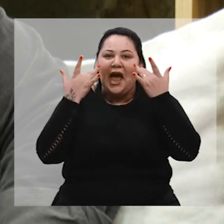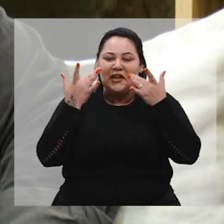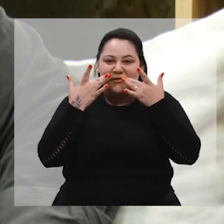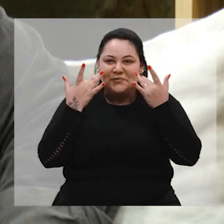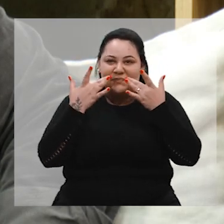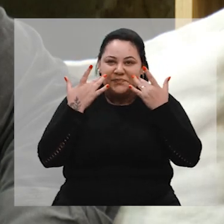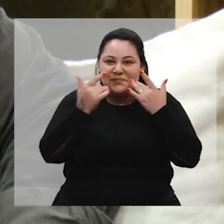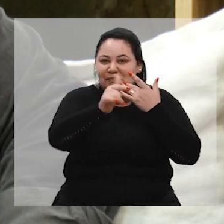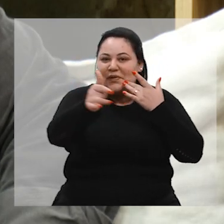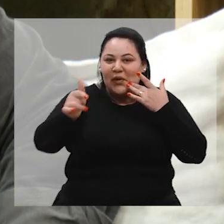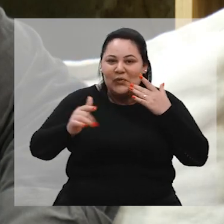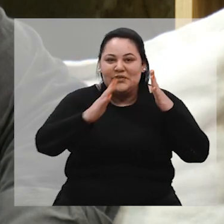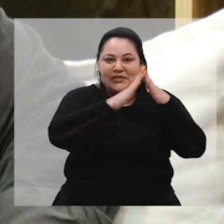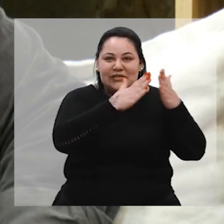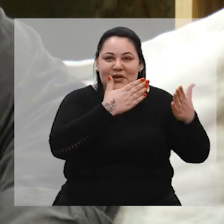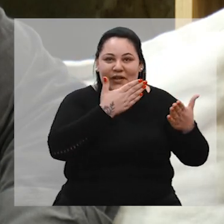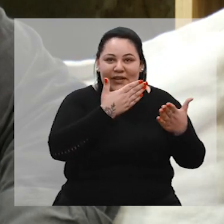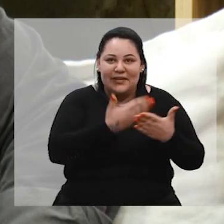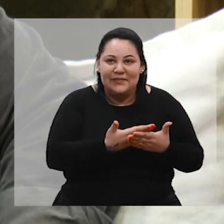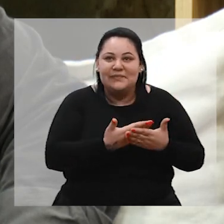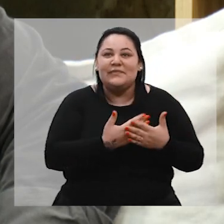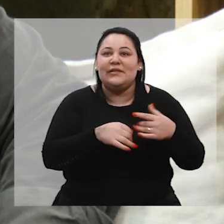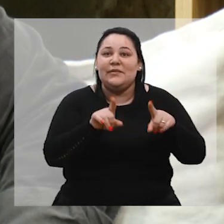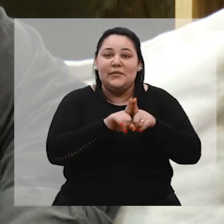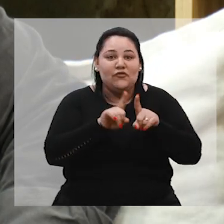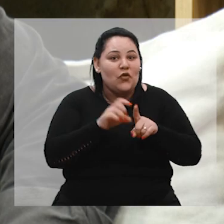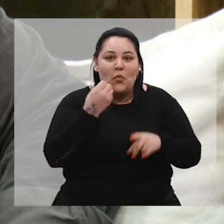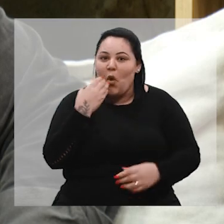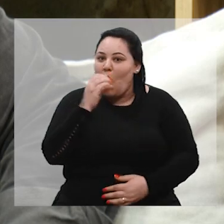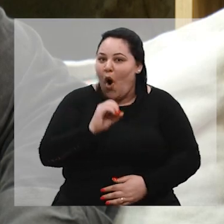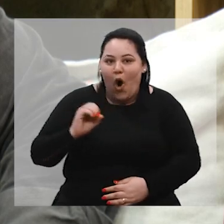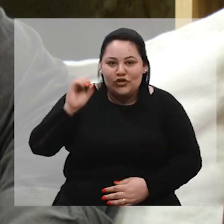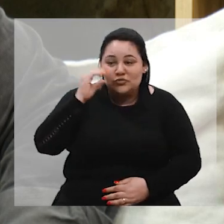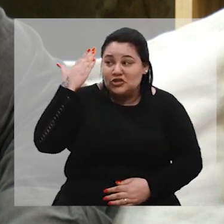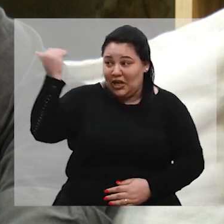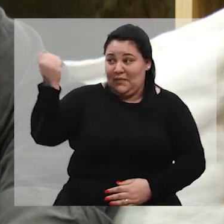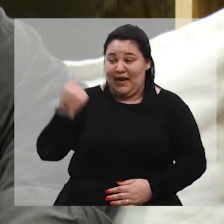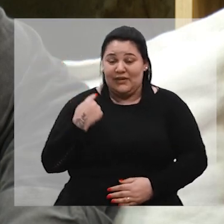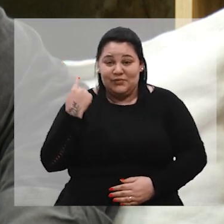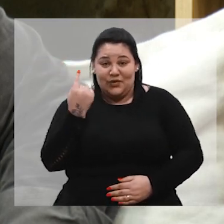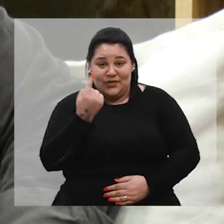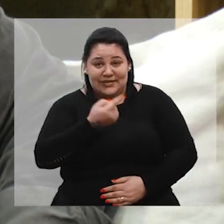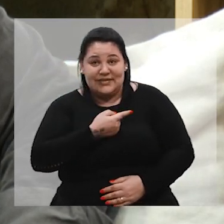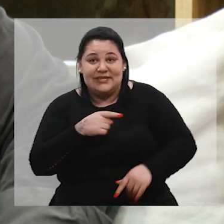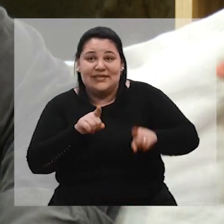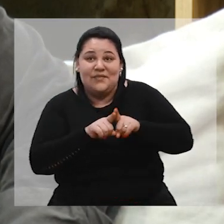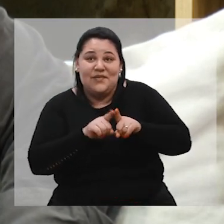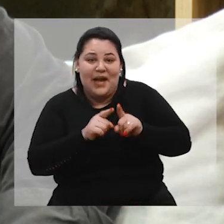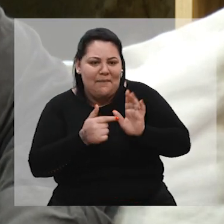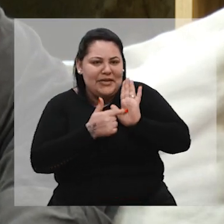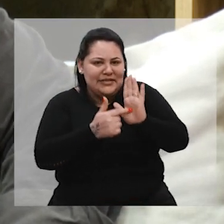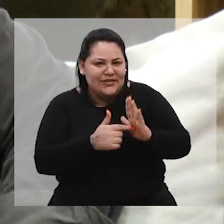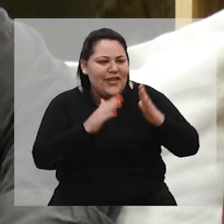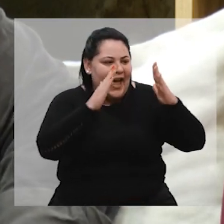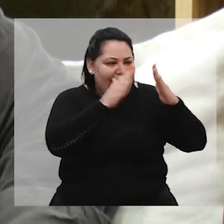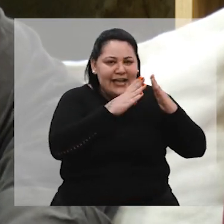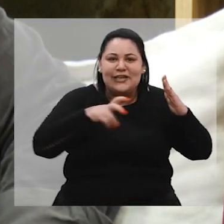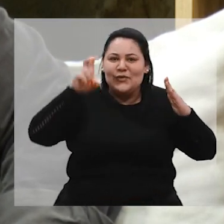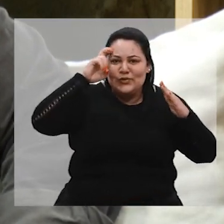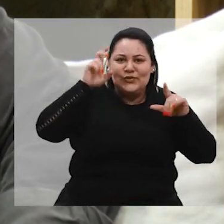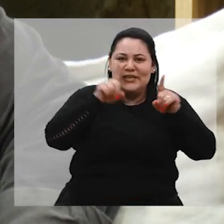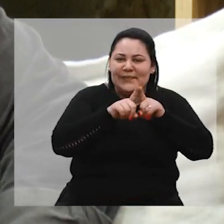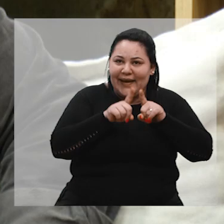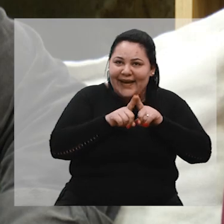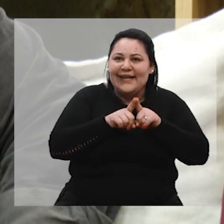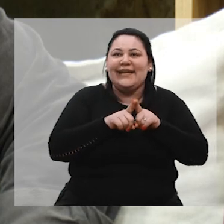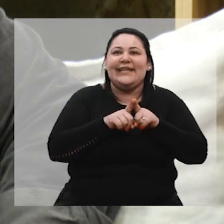foi ótimo, nós inclusive saímos com a peça. Fomos trabalhar, levamos a peça para outras escolas, de tão boa que ficou. Nós fomos